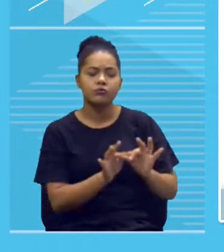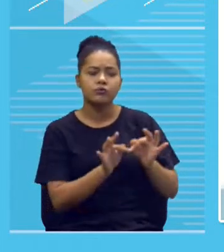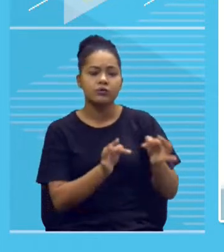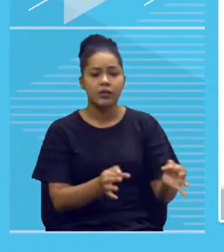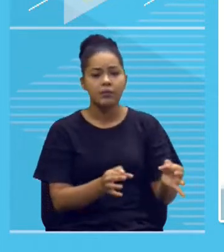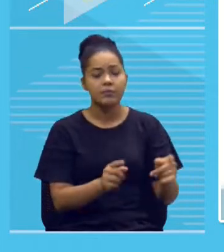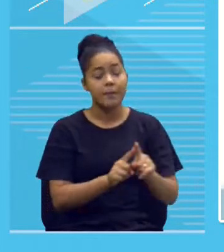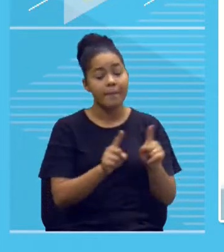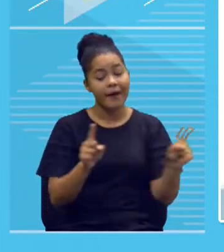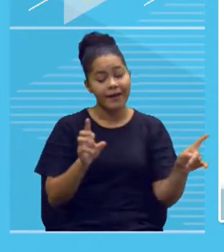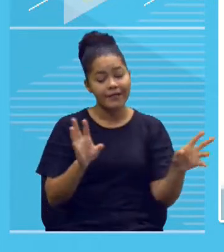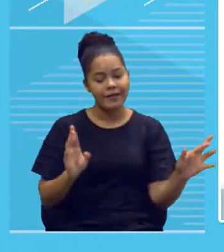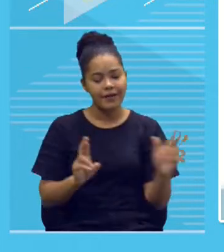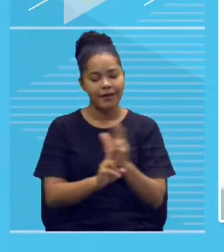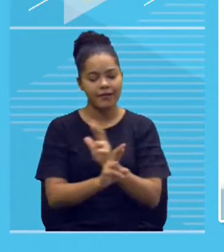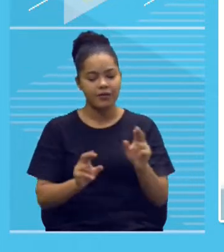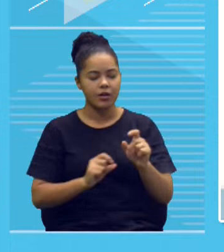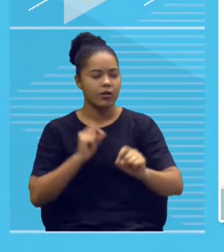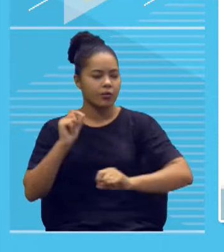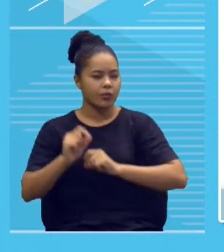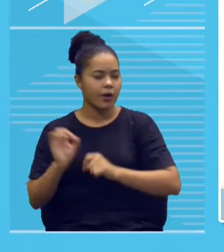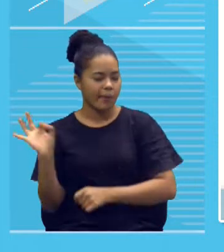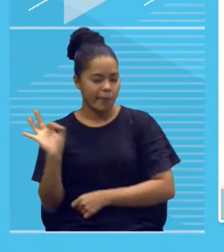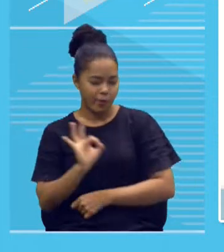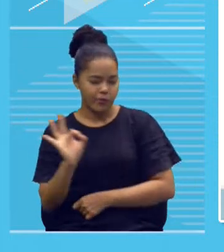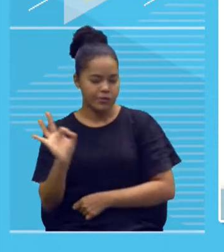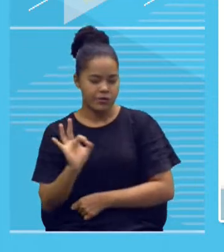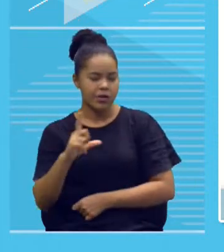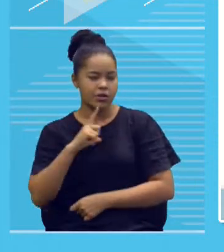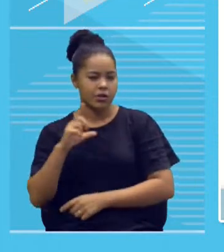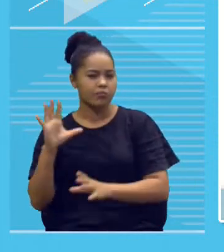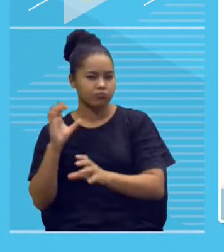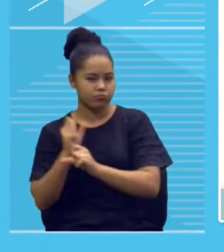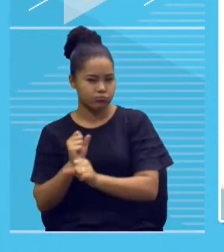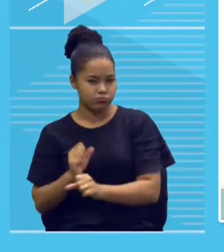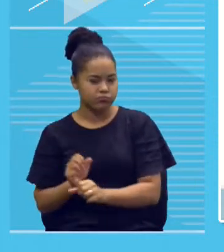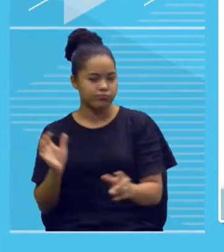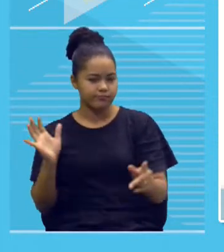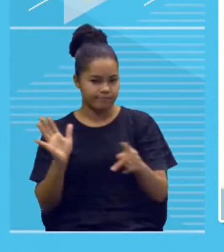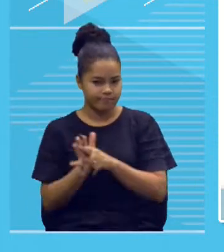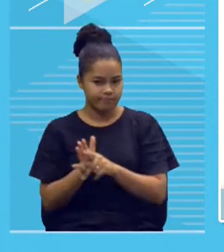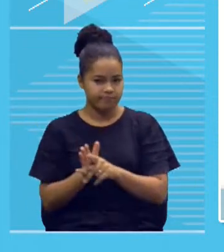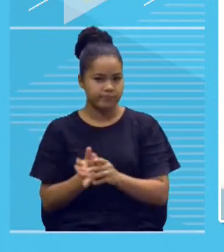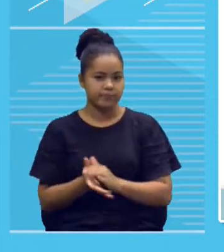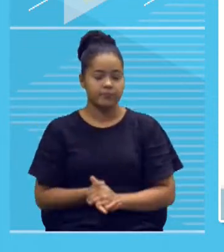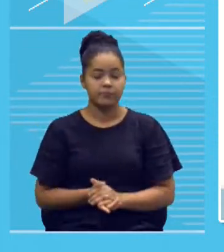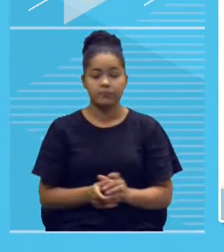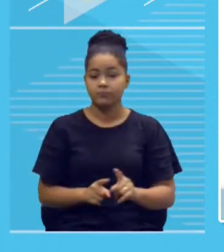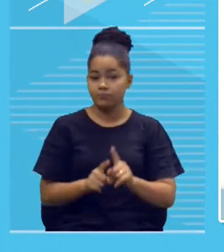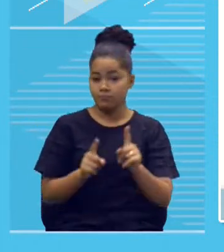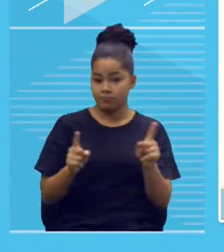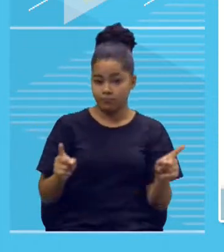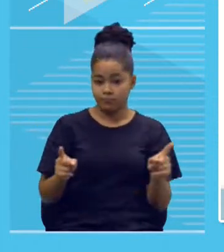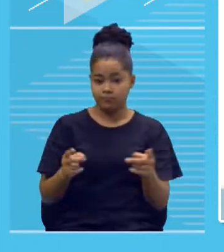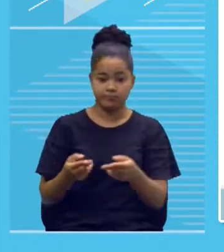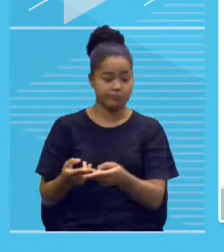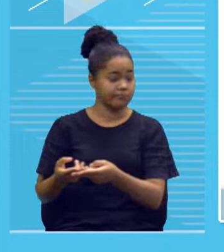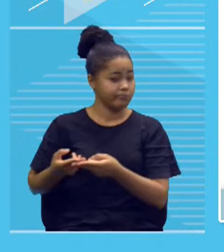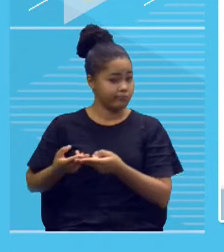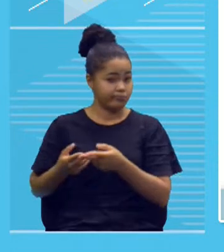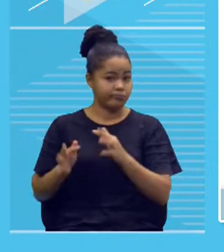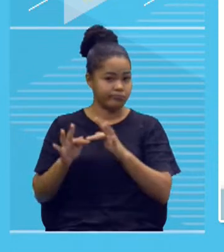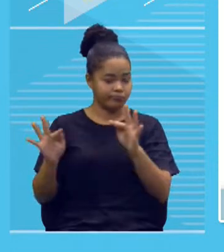já temos de porcentagem do cálculo de porcentagem de um número sem a necessidade da fórmula mas